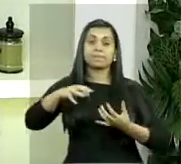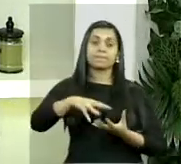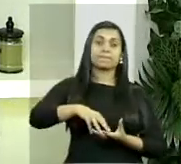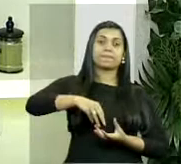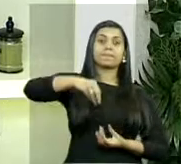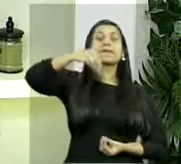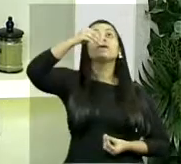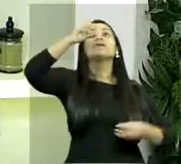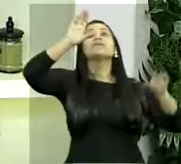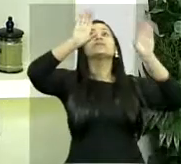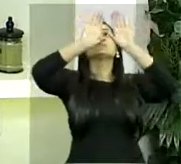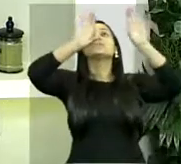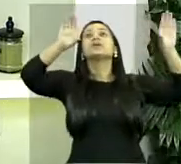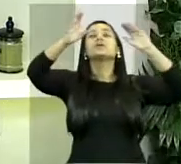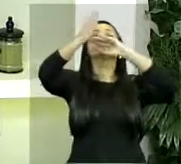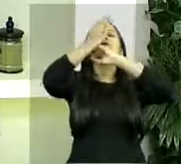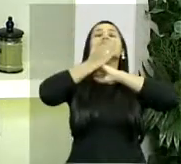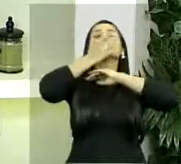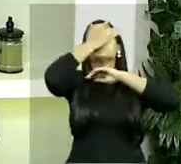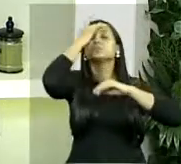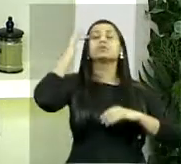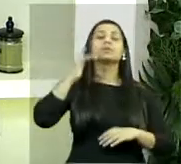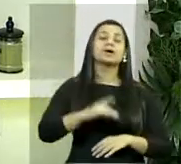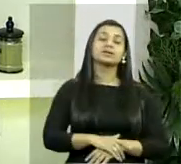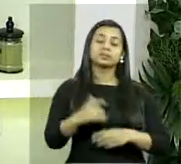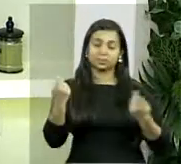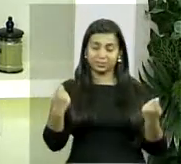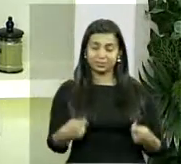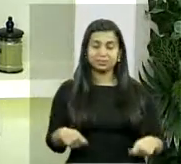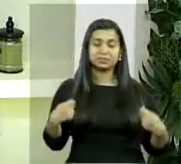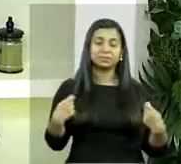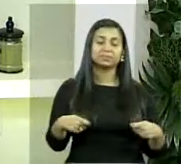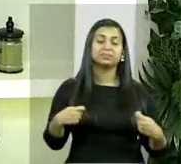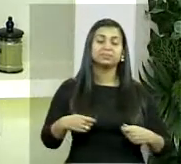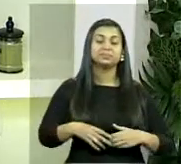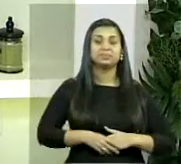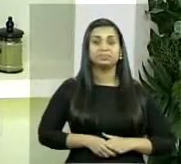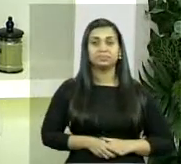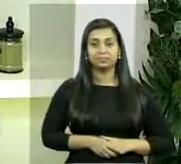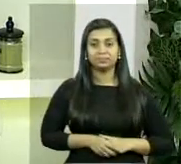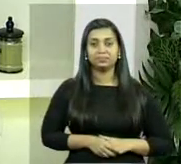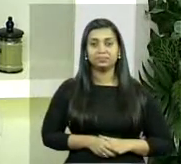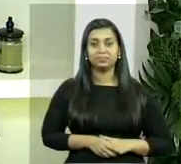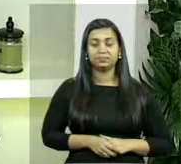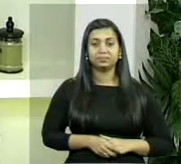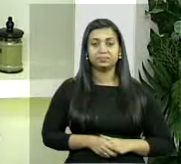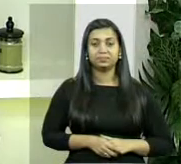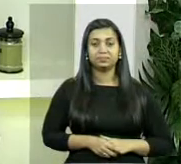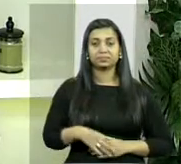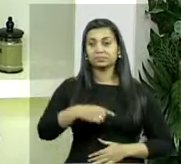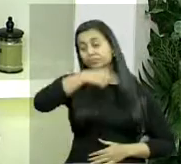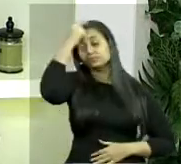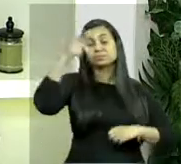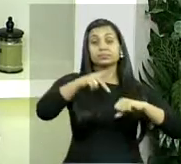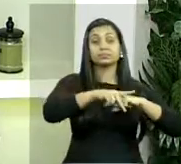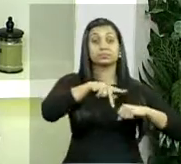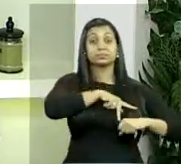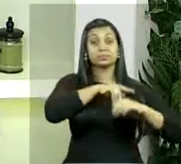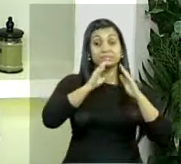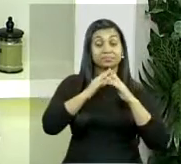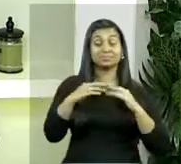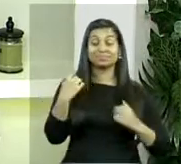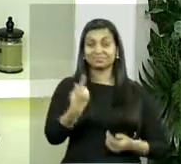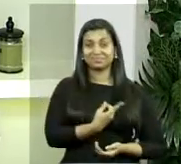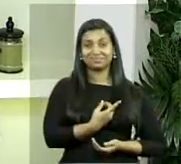fogo do inferno, levai as almas todas para o céu e socorrei principalmente as que mais precisarem. São Pedro e São Paulo,